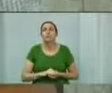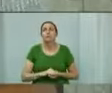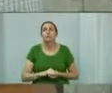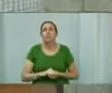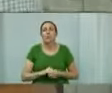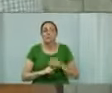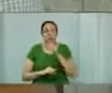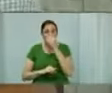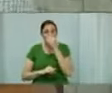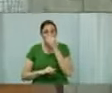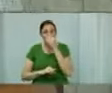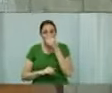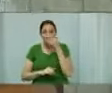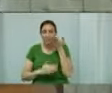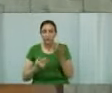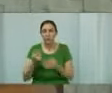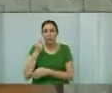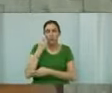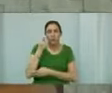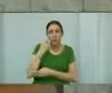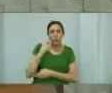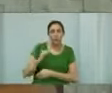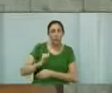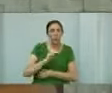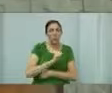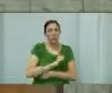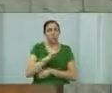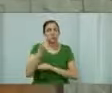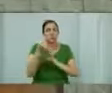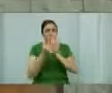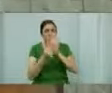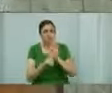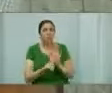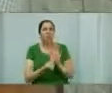Bom, quando a gente olha os números desse tamanho, né?